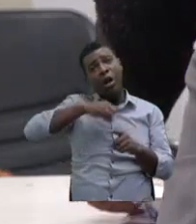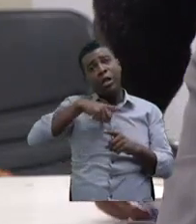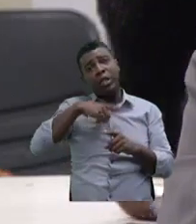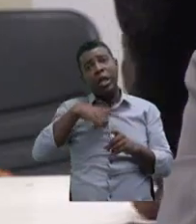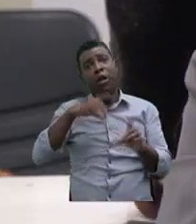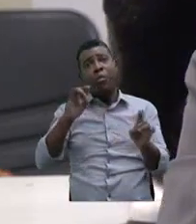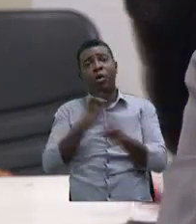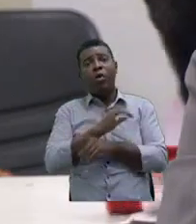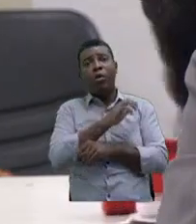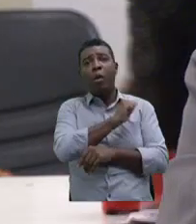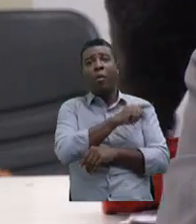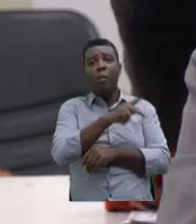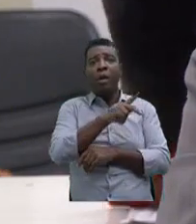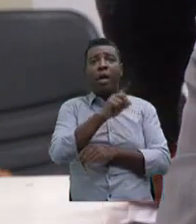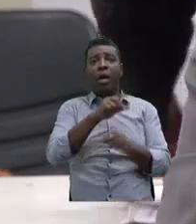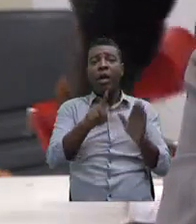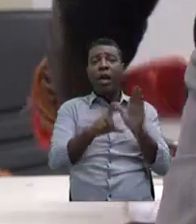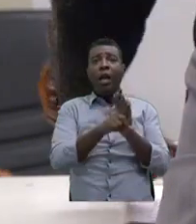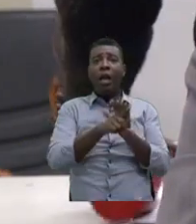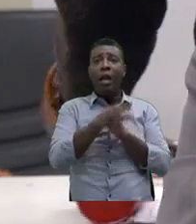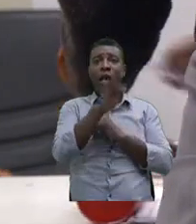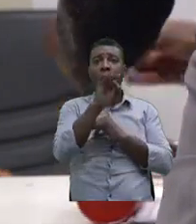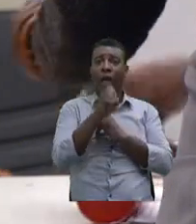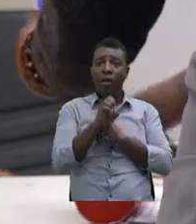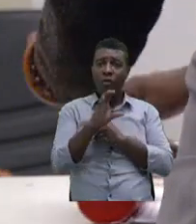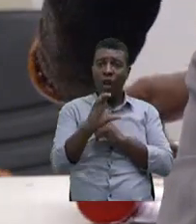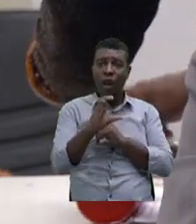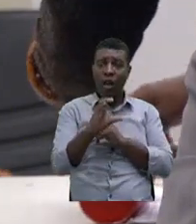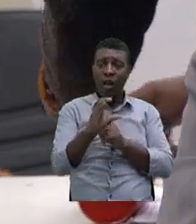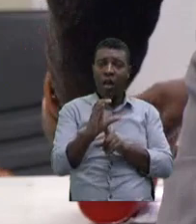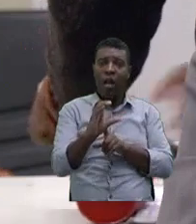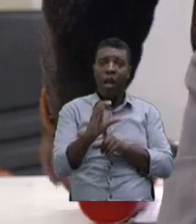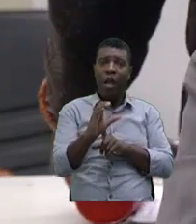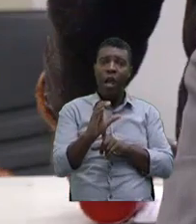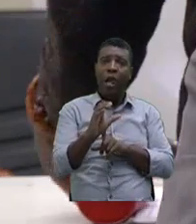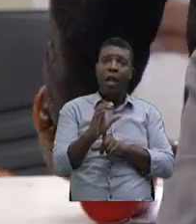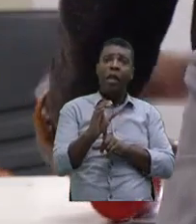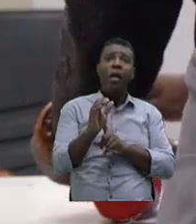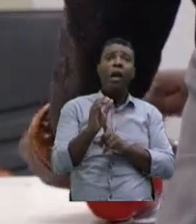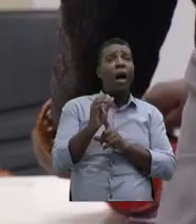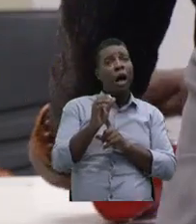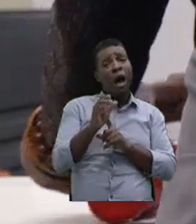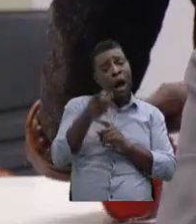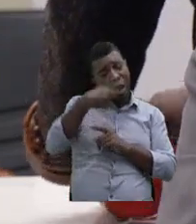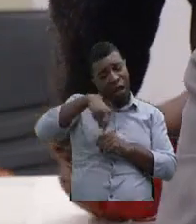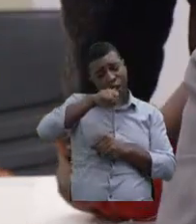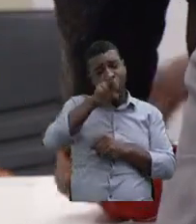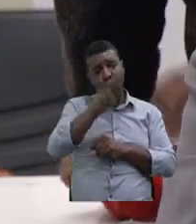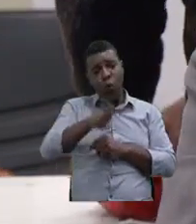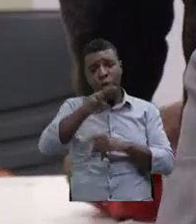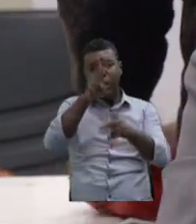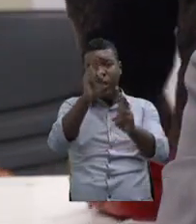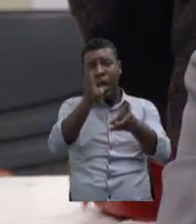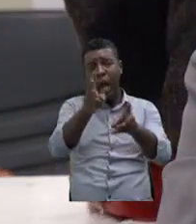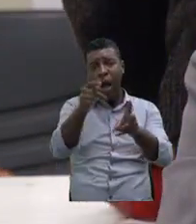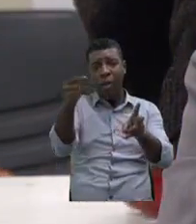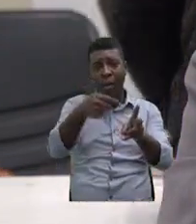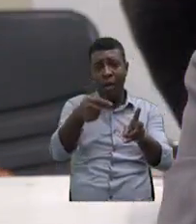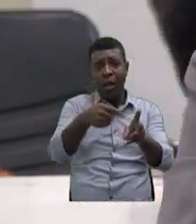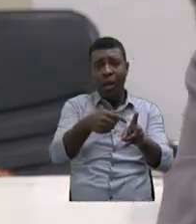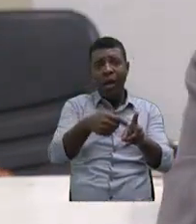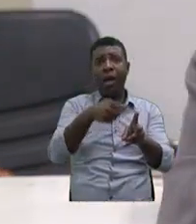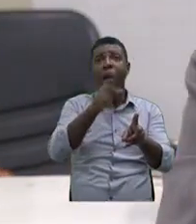que é a, lei de incentivo, é a lei do FEC, né? Que a gente usa nessa, sempre essa plataforma, e ela